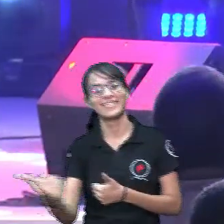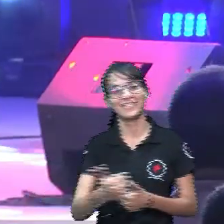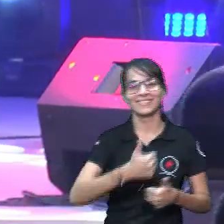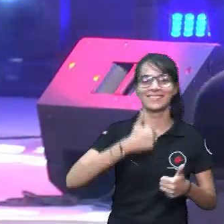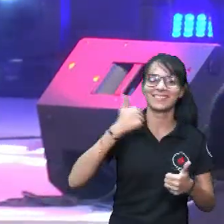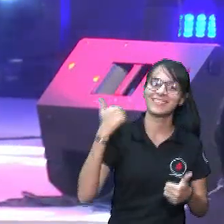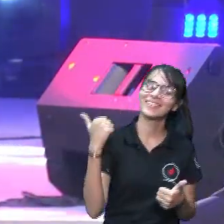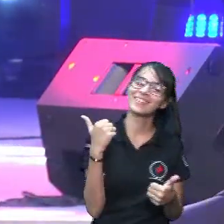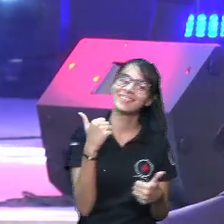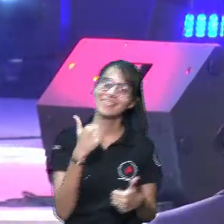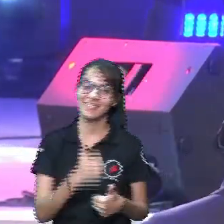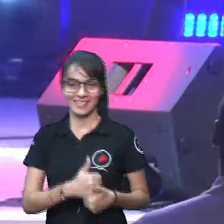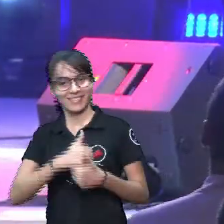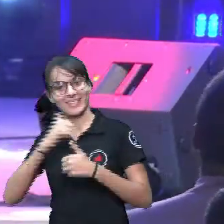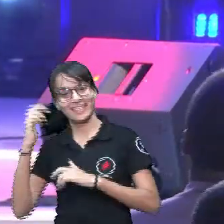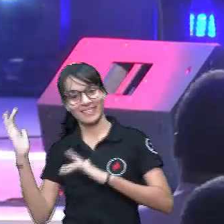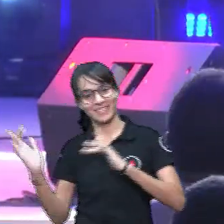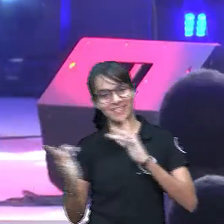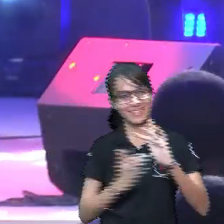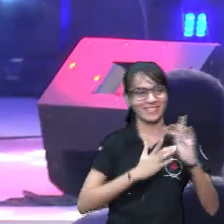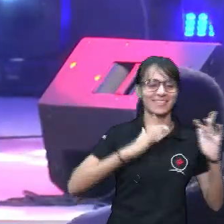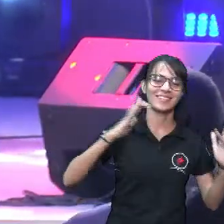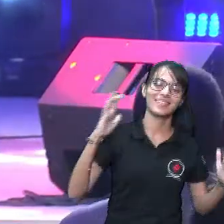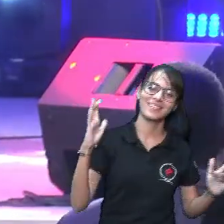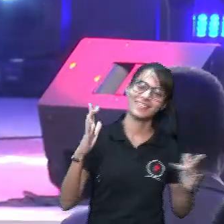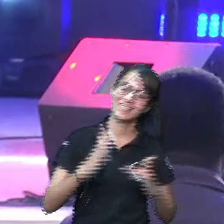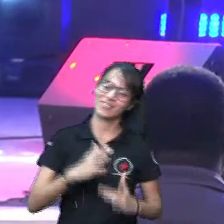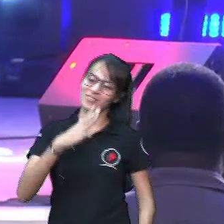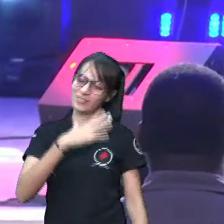meu lugar.